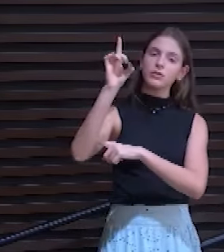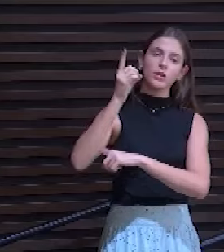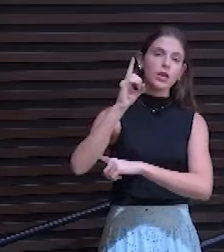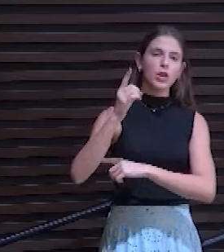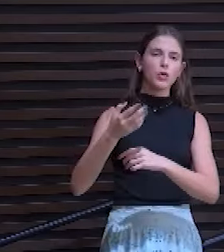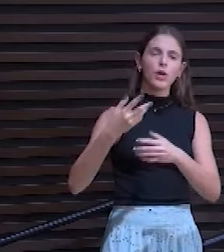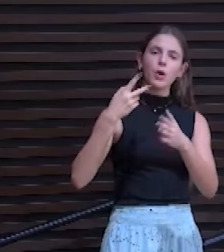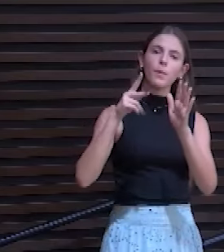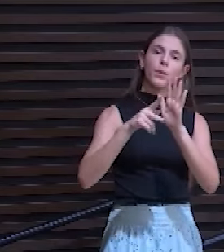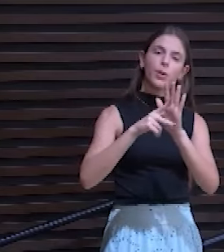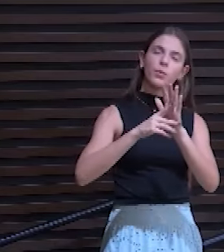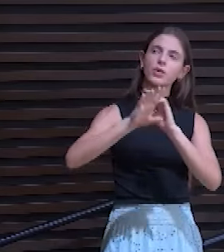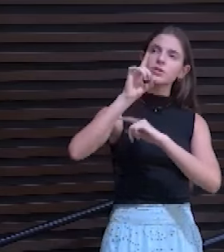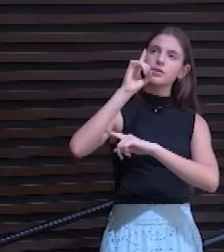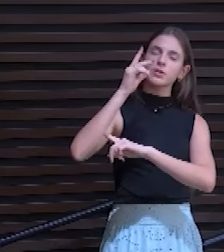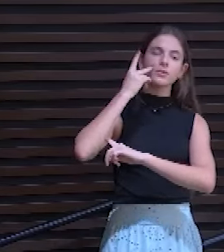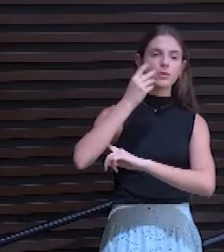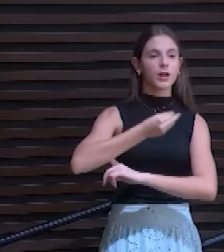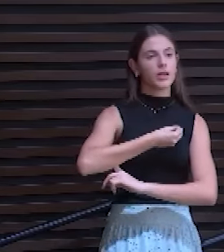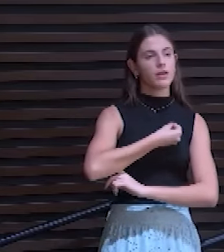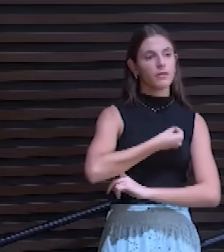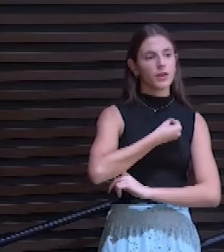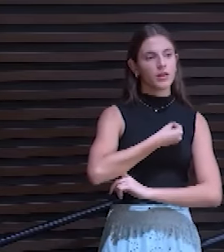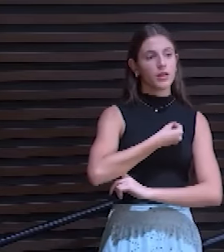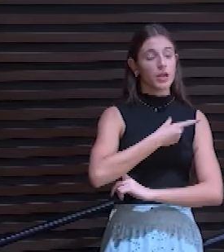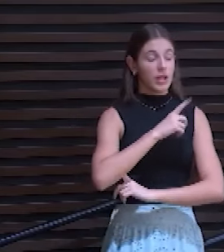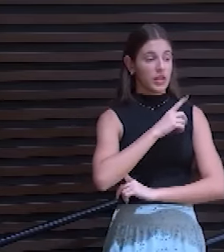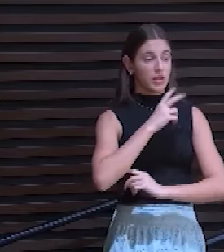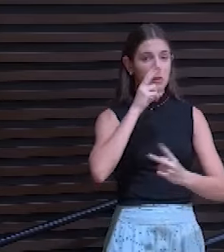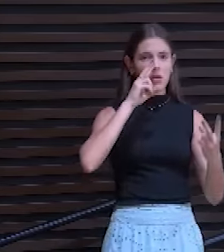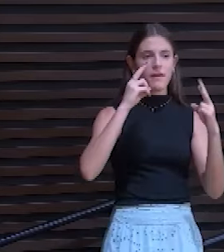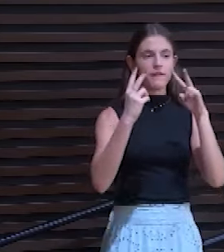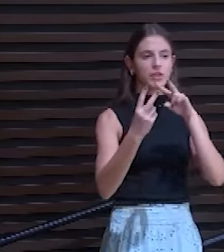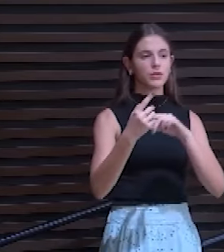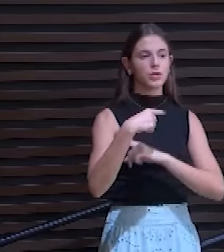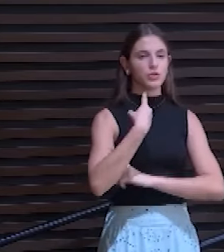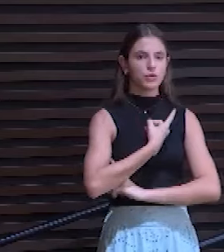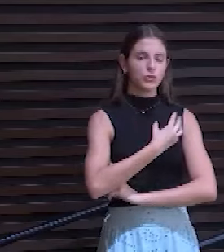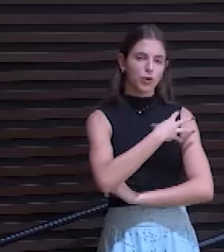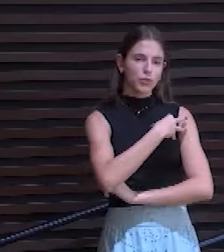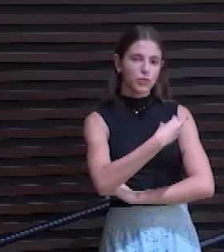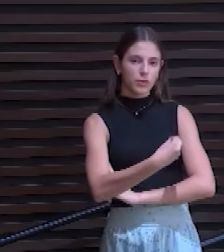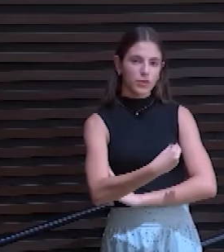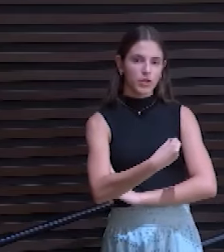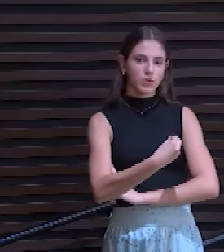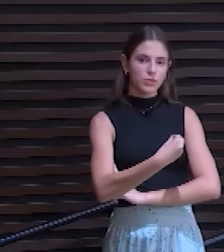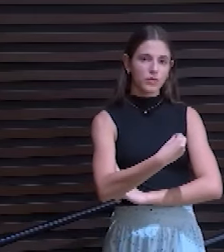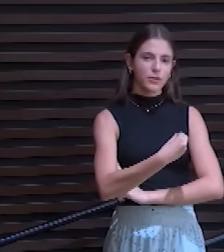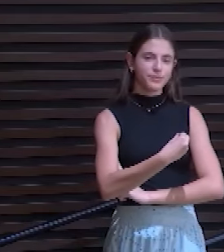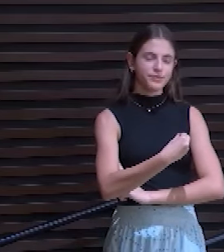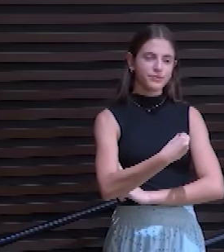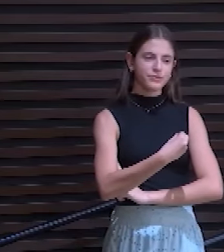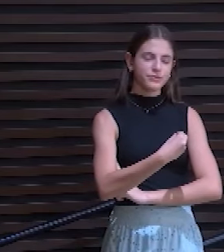vida deles. É movida por uma visão de que desejamos que os nossos filhos sejam,